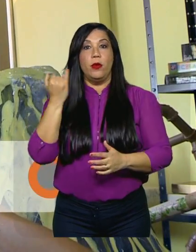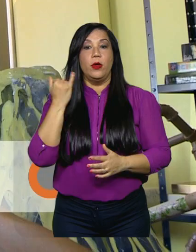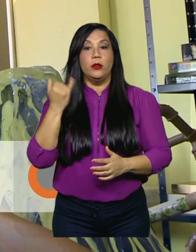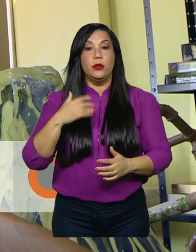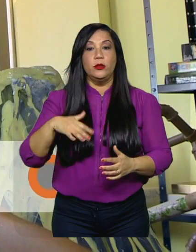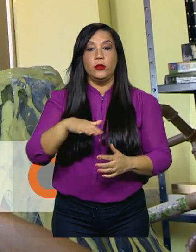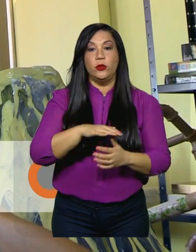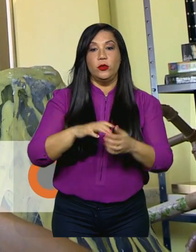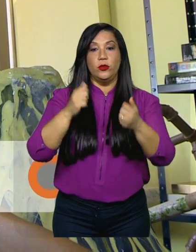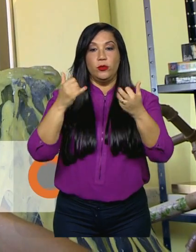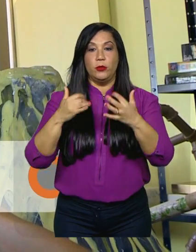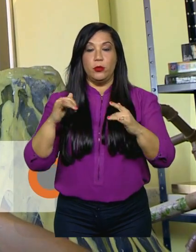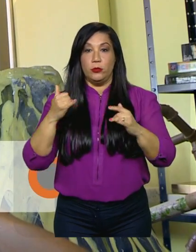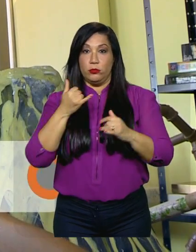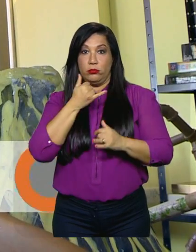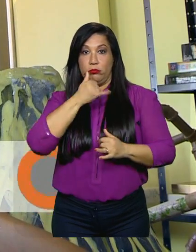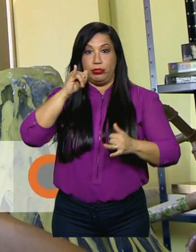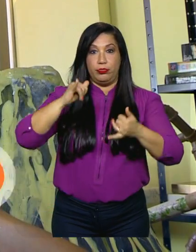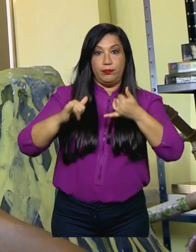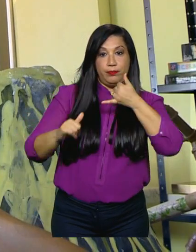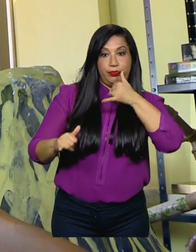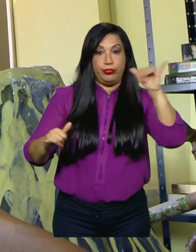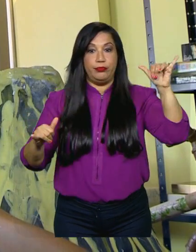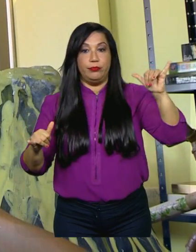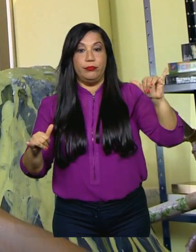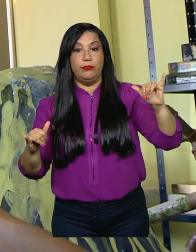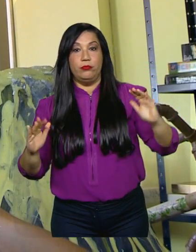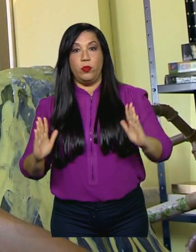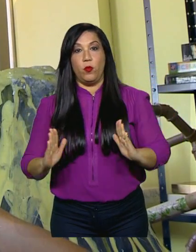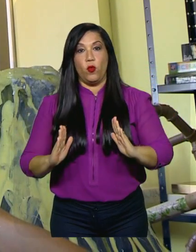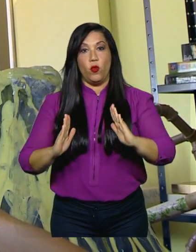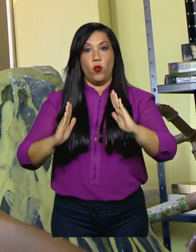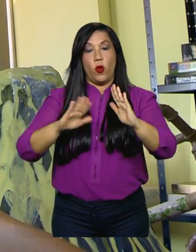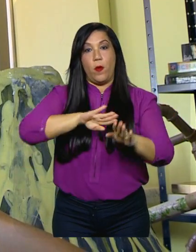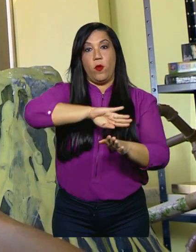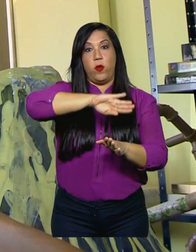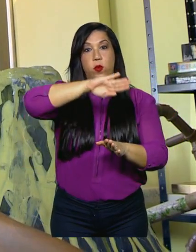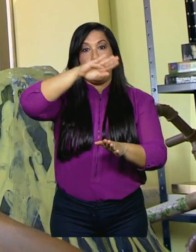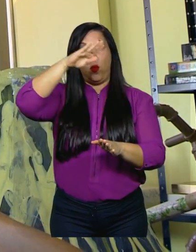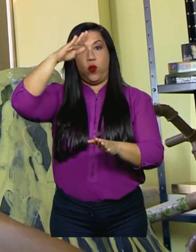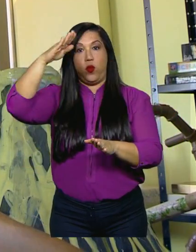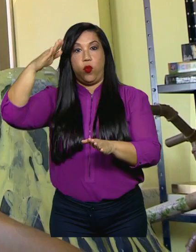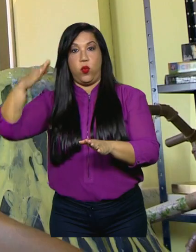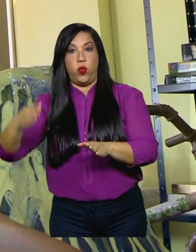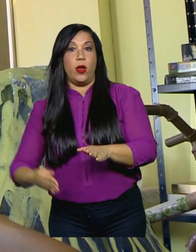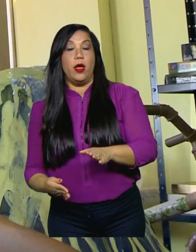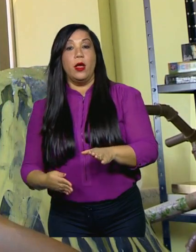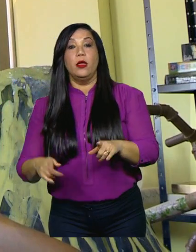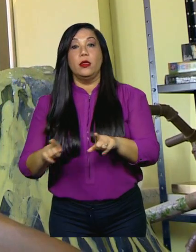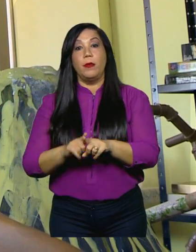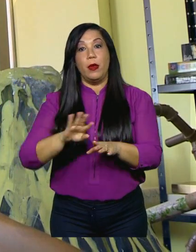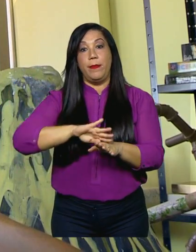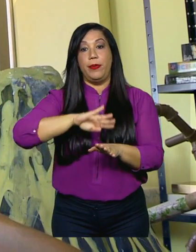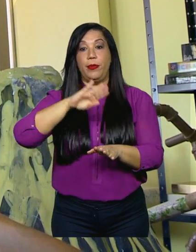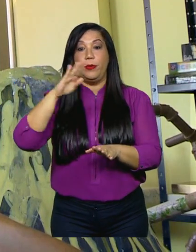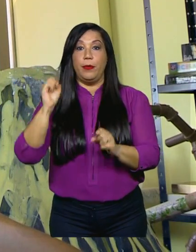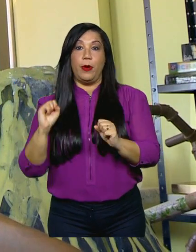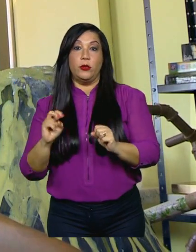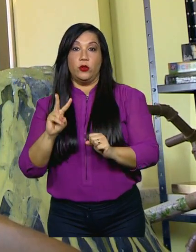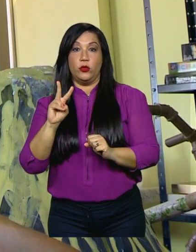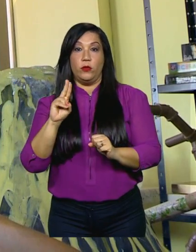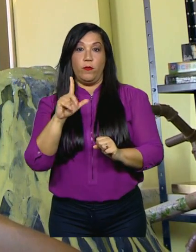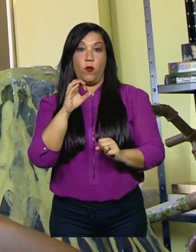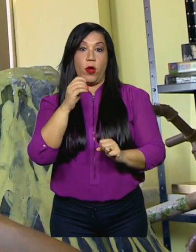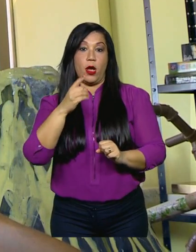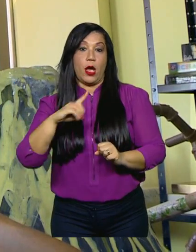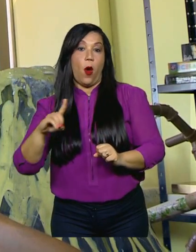placas tectônicas se chocam, elas podem às vezes fazer uma montanha. E essa montanha pode se tornar um vulcão.